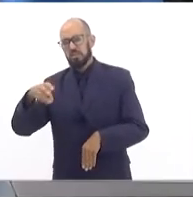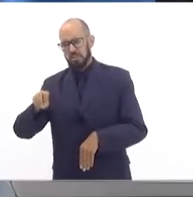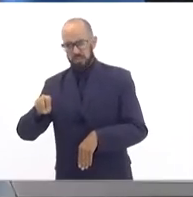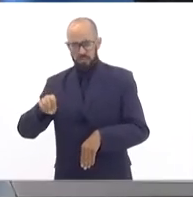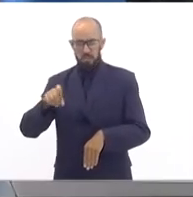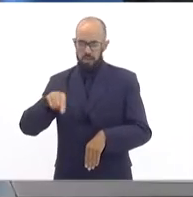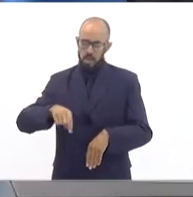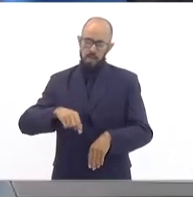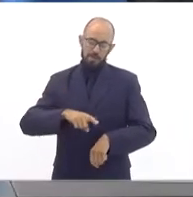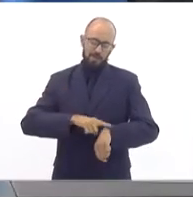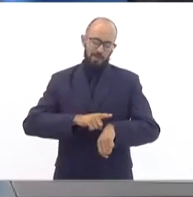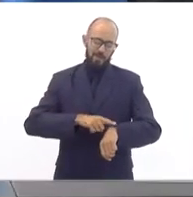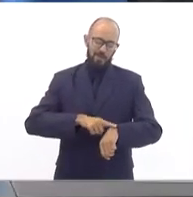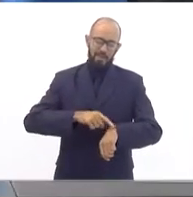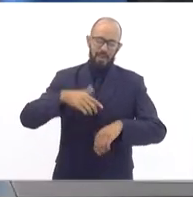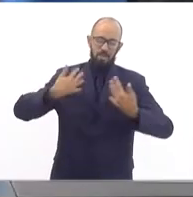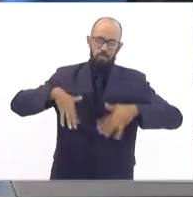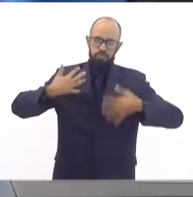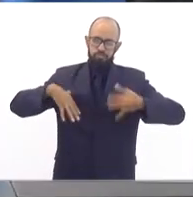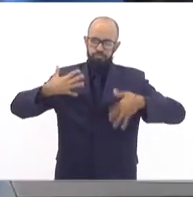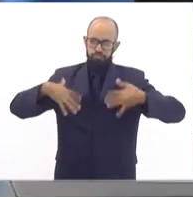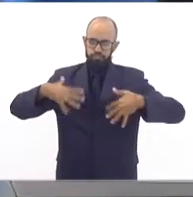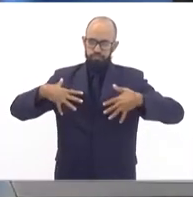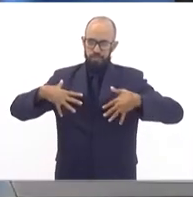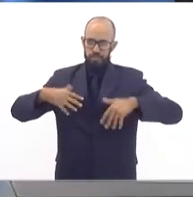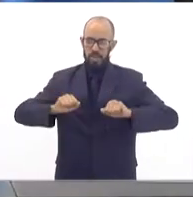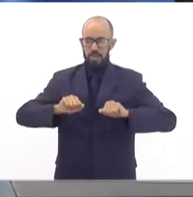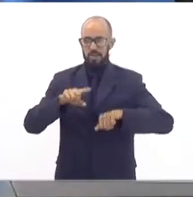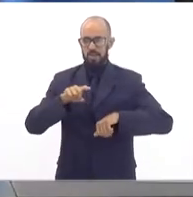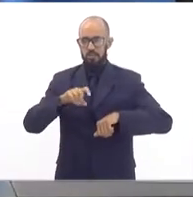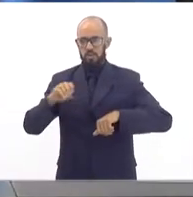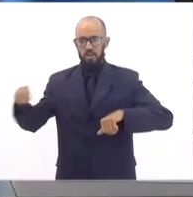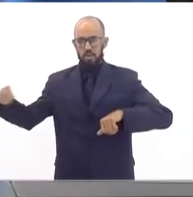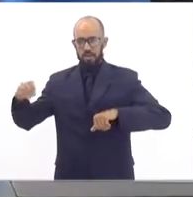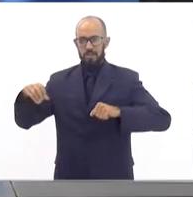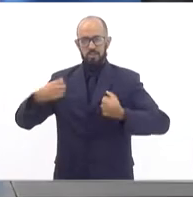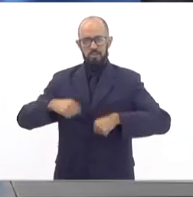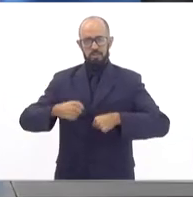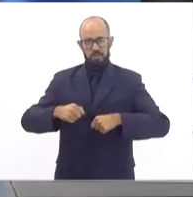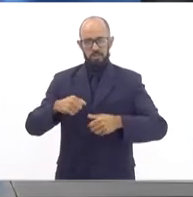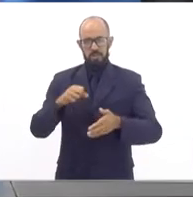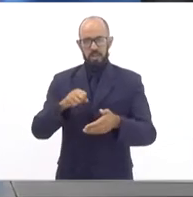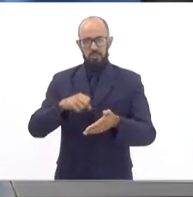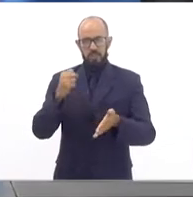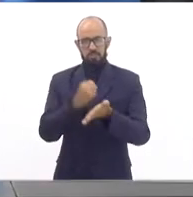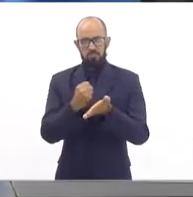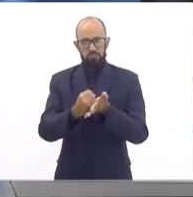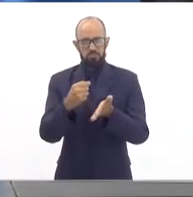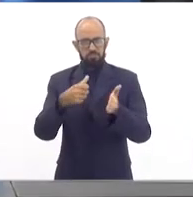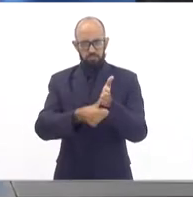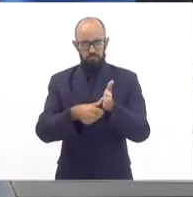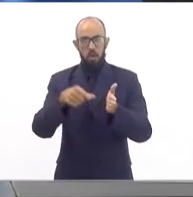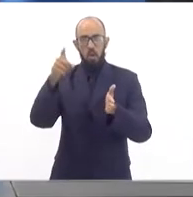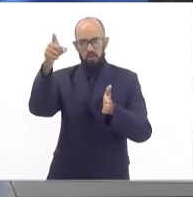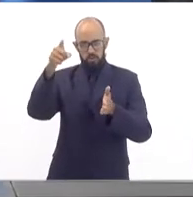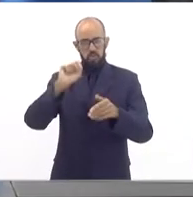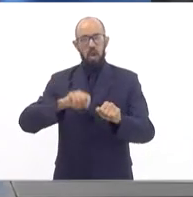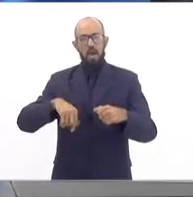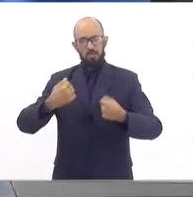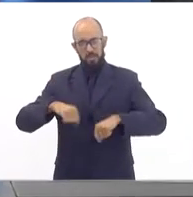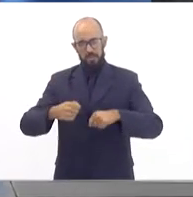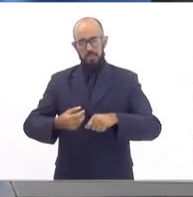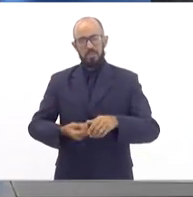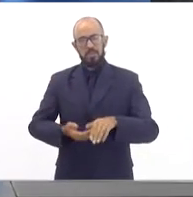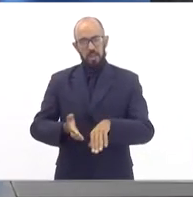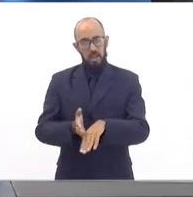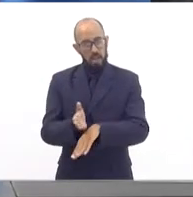o trabalhador... Exatamente. Que mora na Zona Oeste tem que trabalhar, que assinar carteira, assinar o ponto, que a gente chama, né? Assinar o ponto, então tem que sair